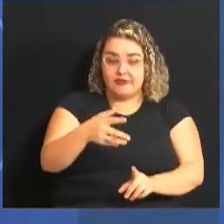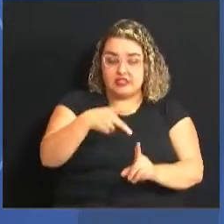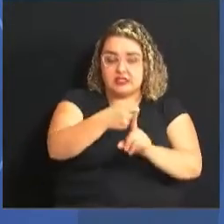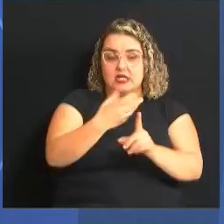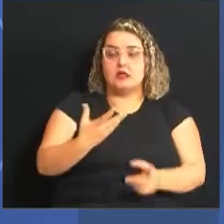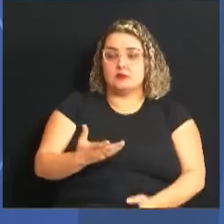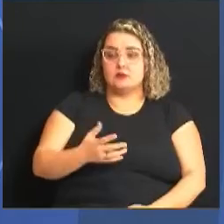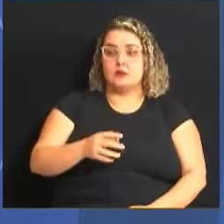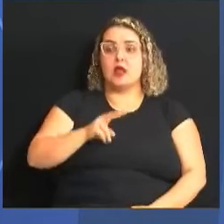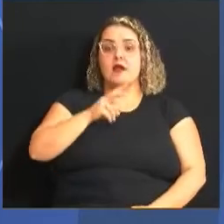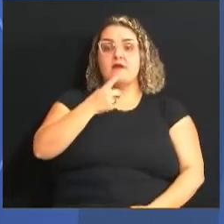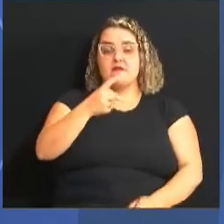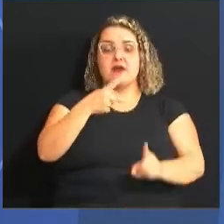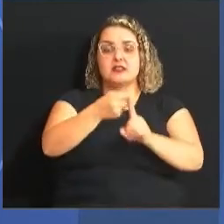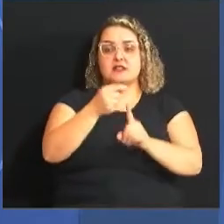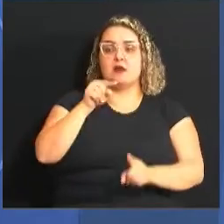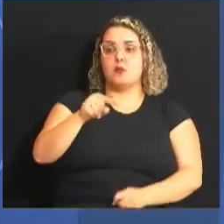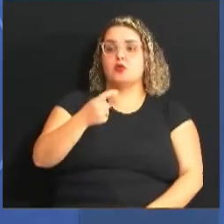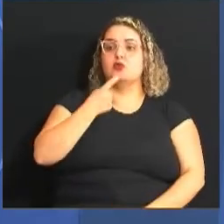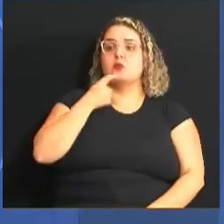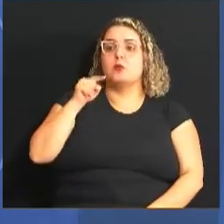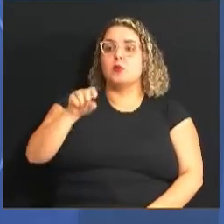o